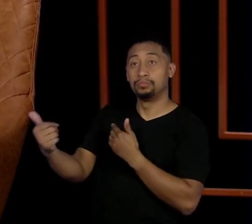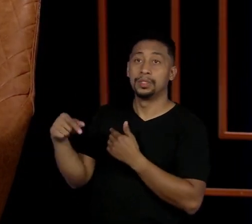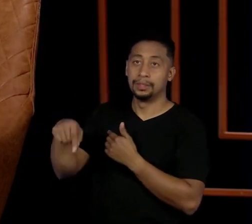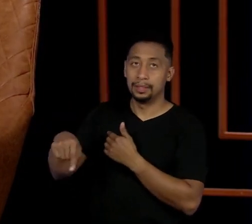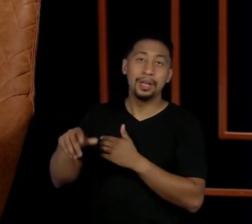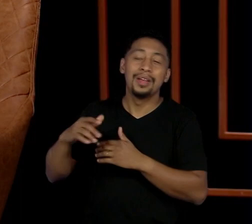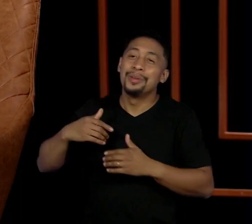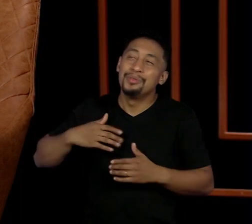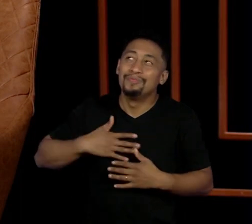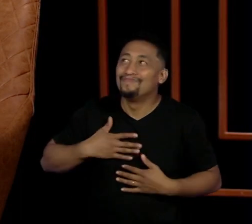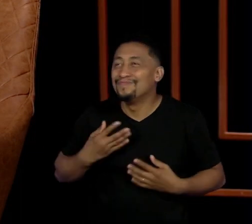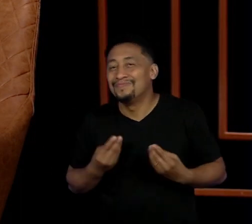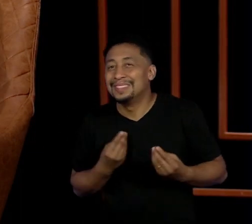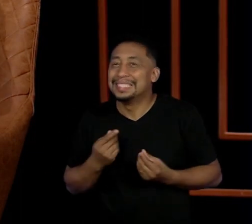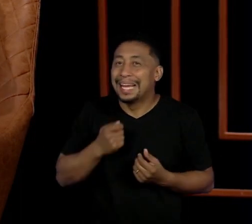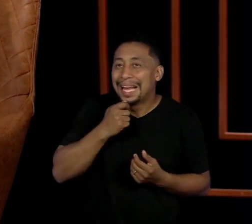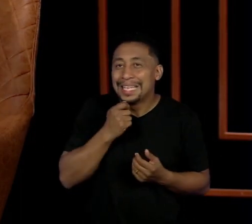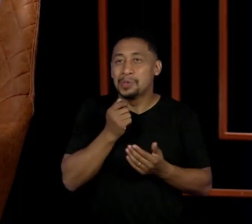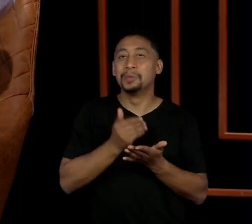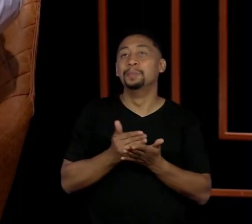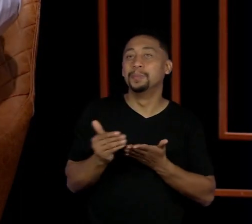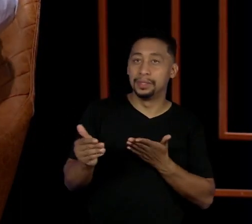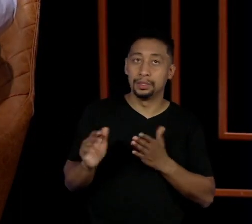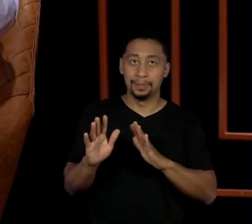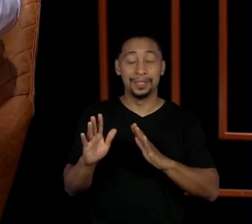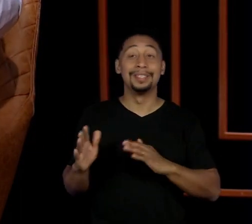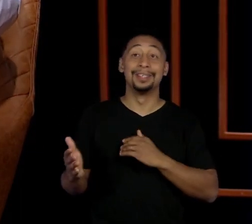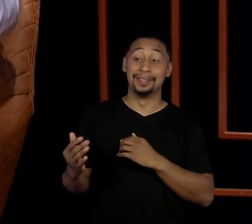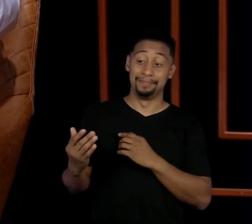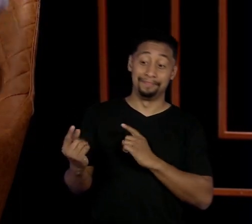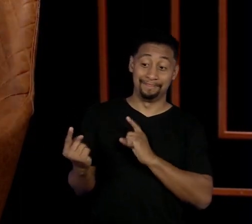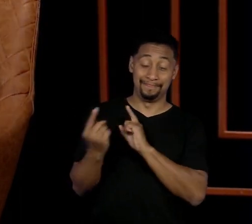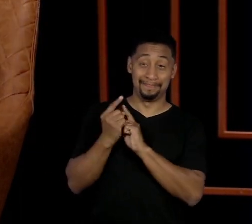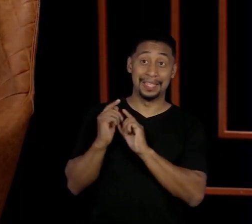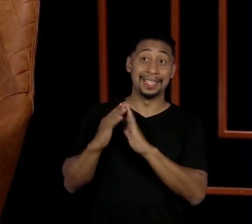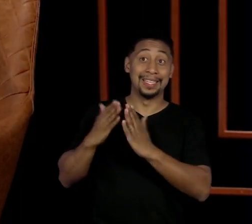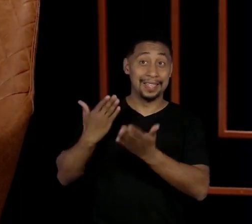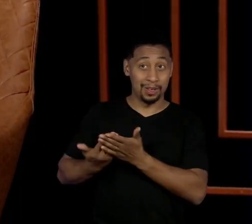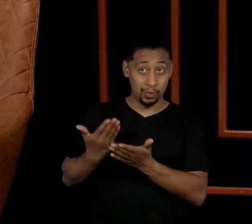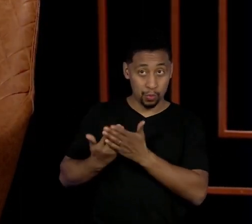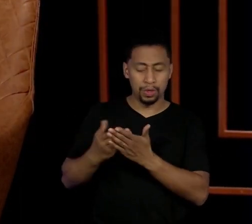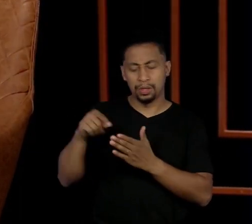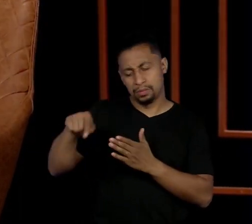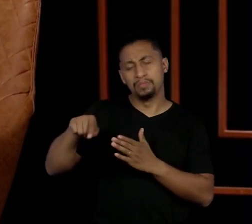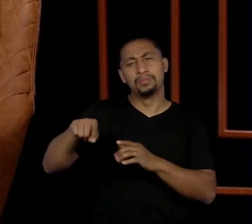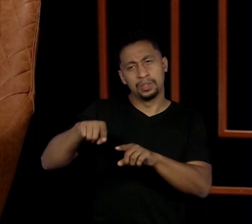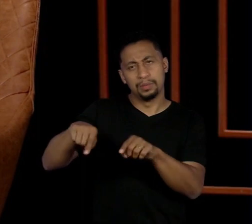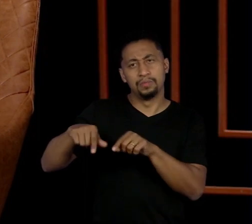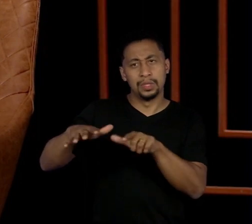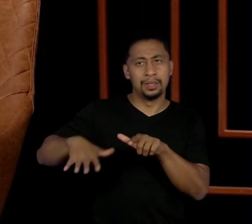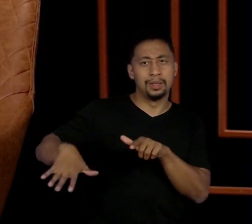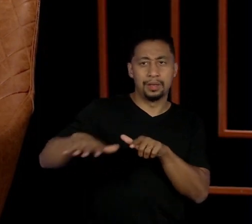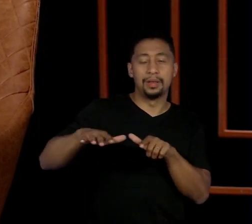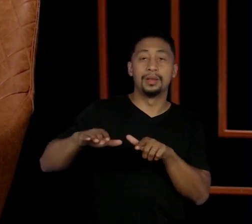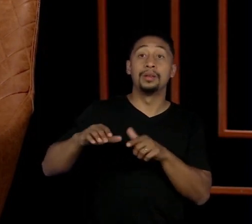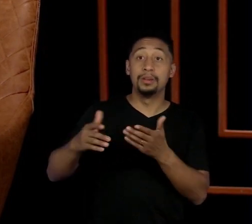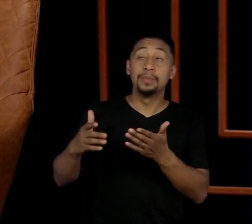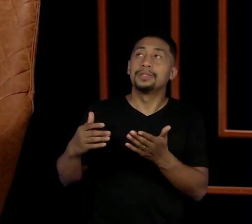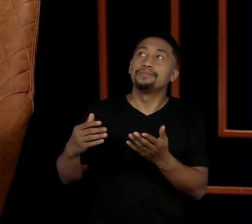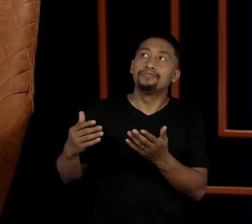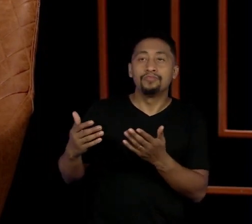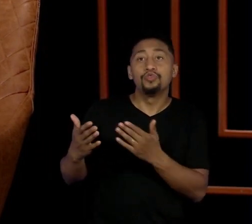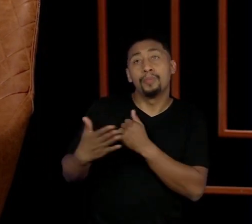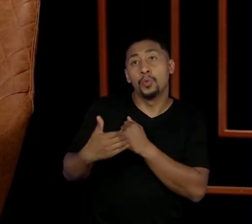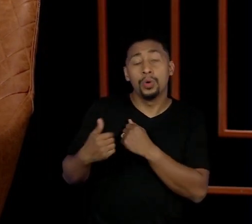da adjacência, assim. E aí o Marcelo Serrado me conheceu na escola de teatro, na Cal, falou, cara, quer vir substituir aqui? Eu fui